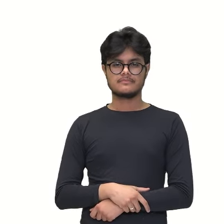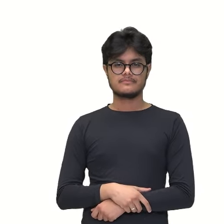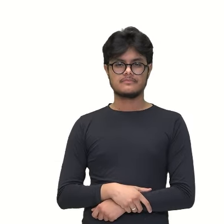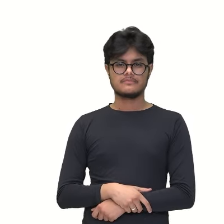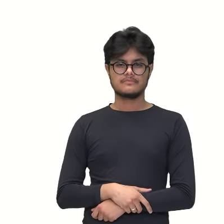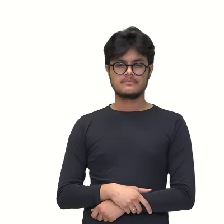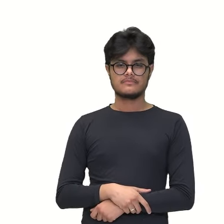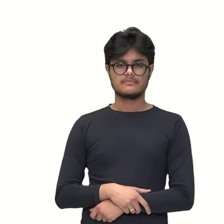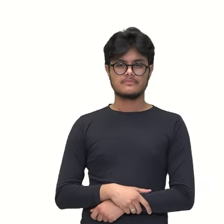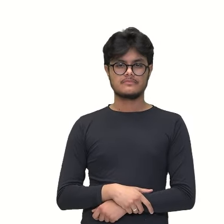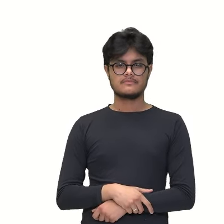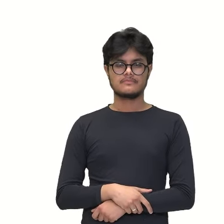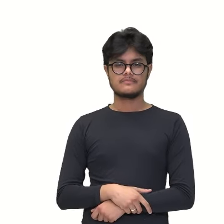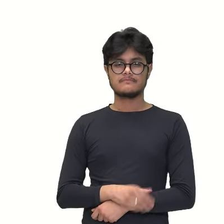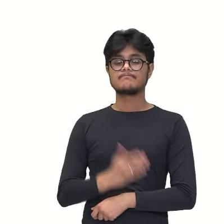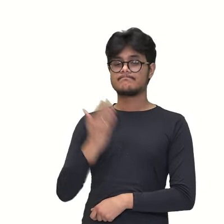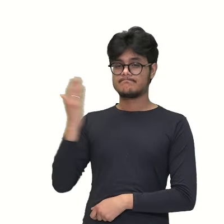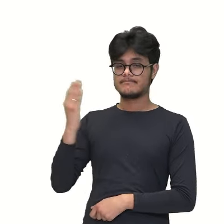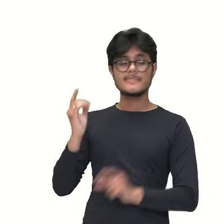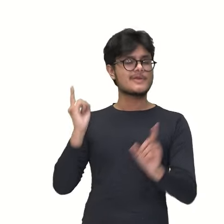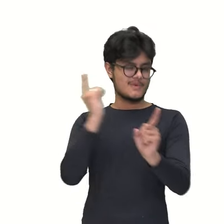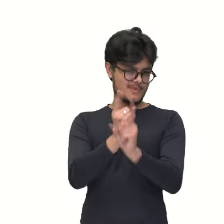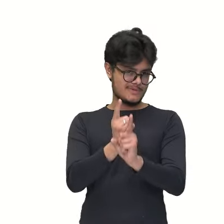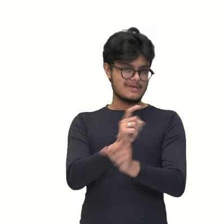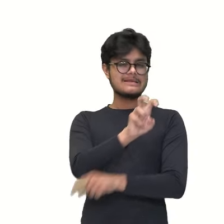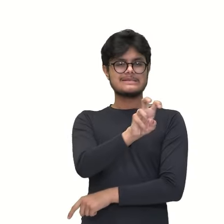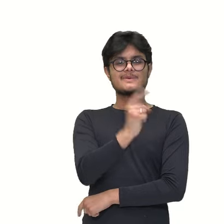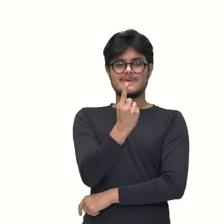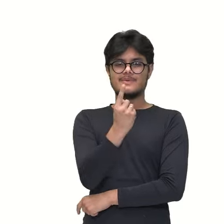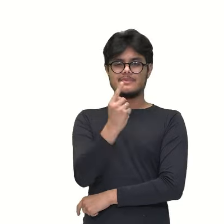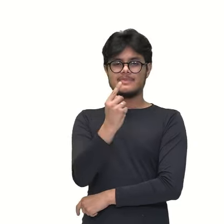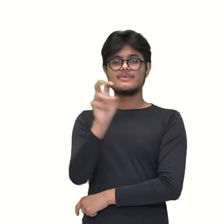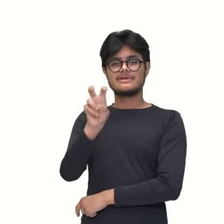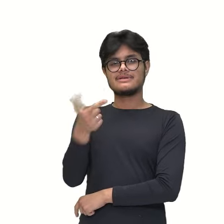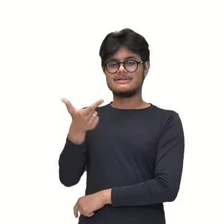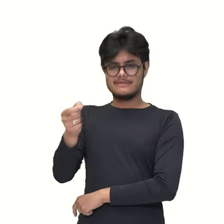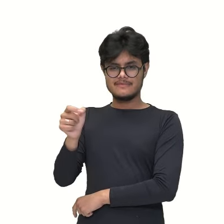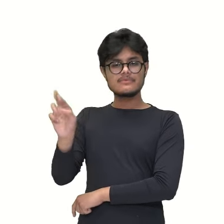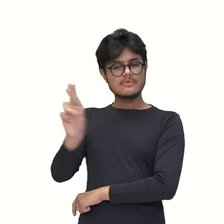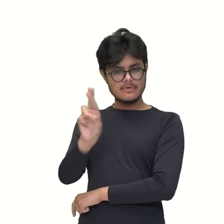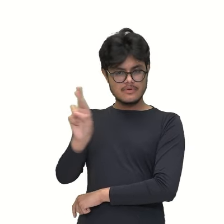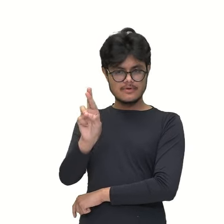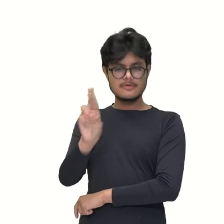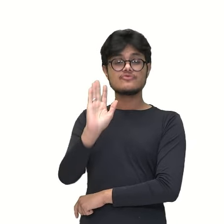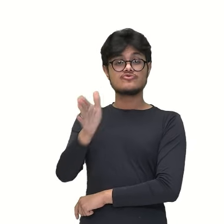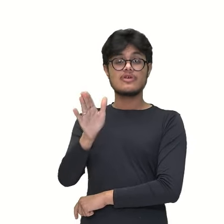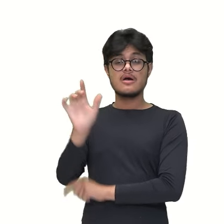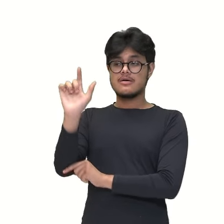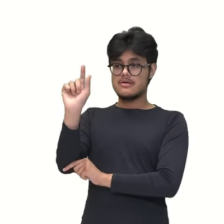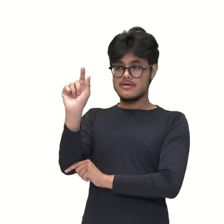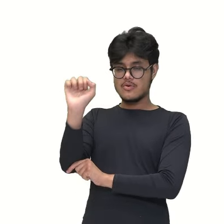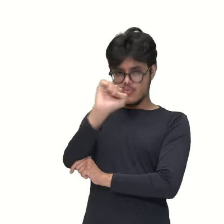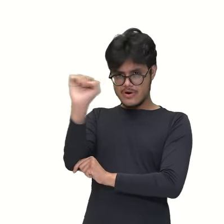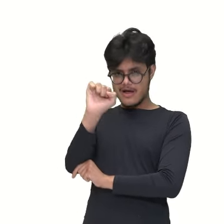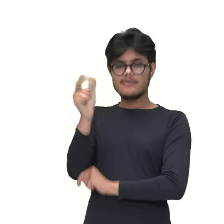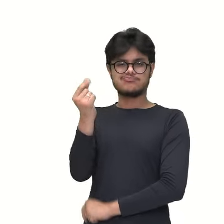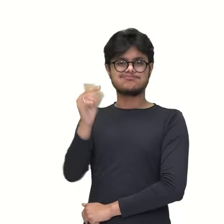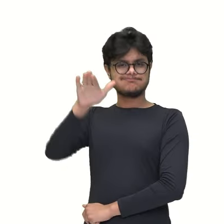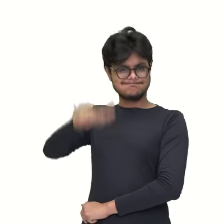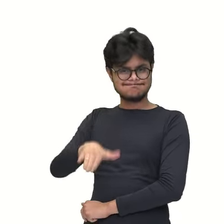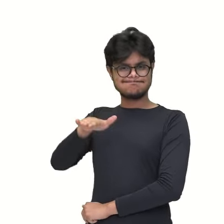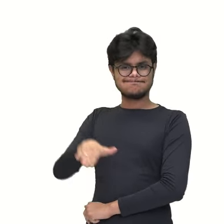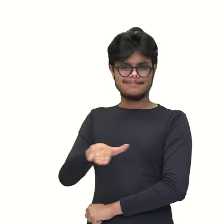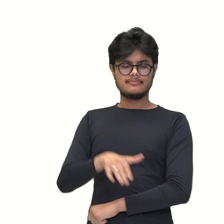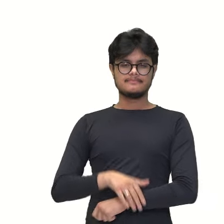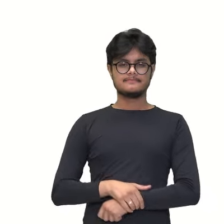0,92. Que aqui eu já tenho o valor total do carro após, né, a depreciação, que